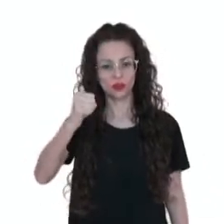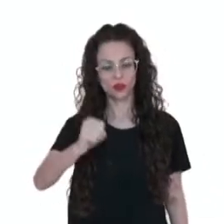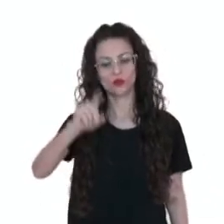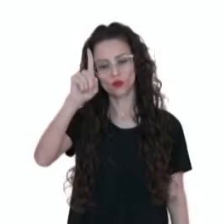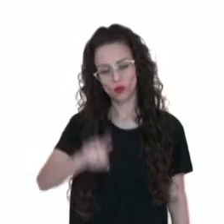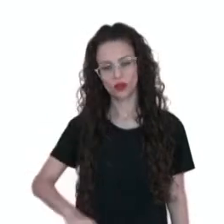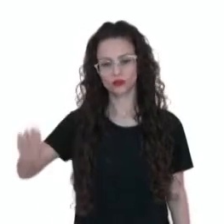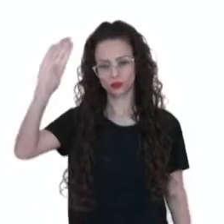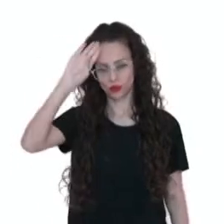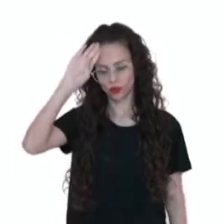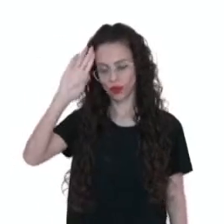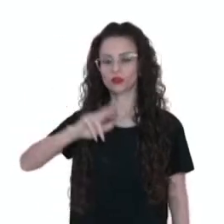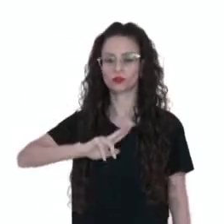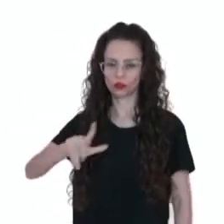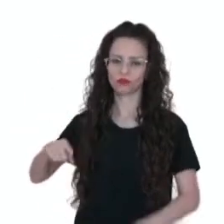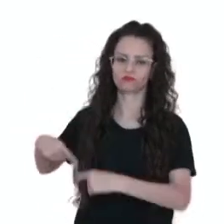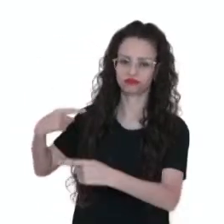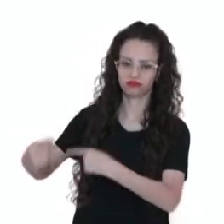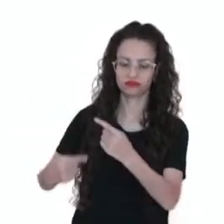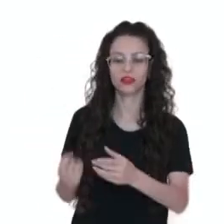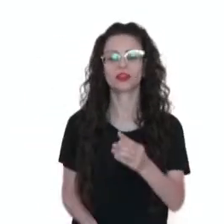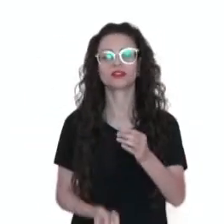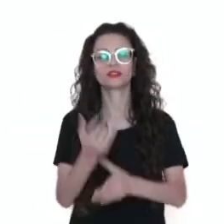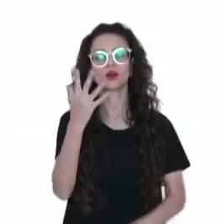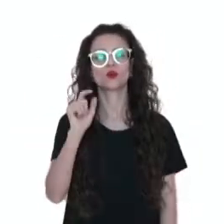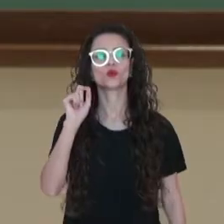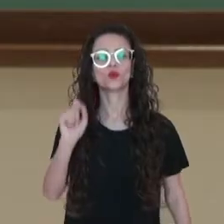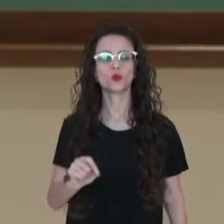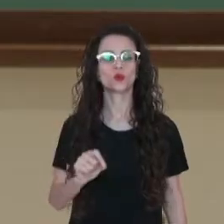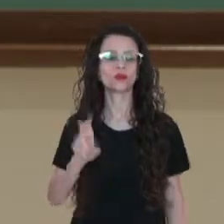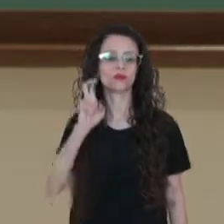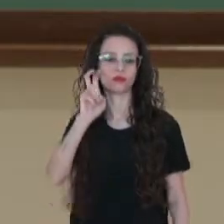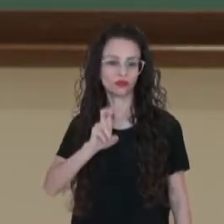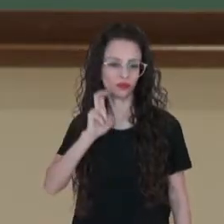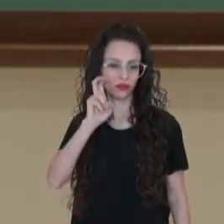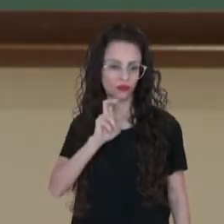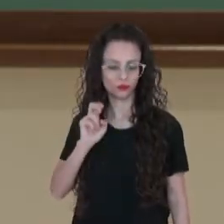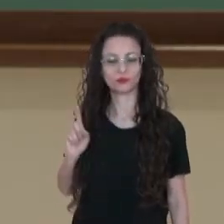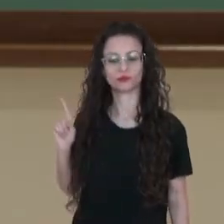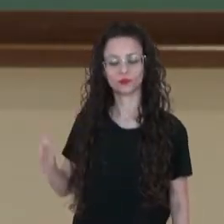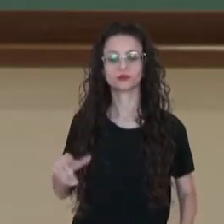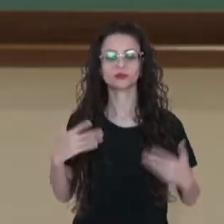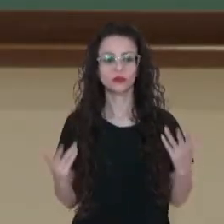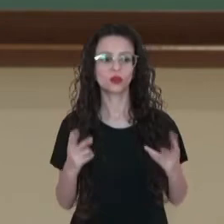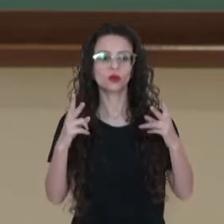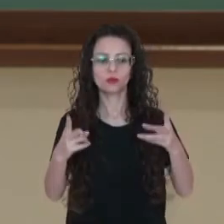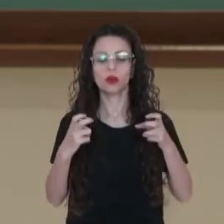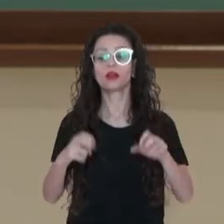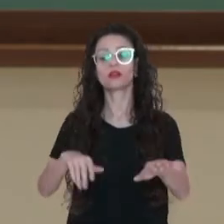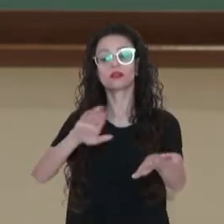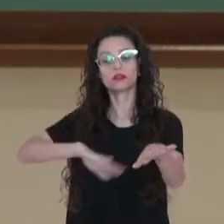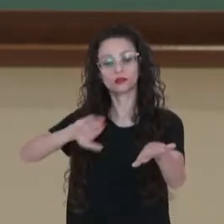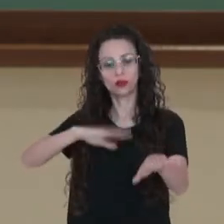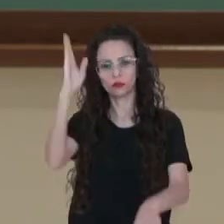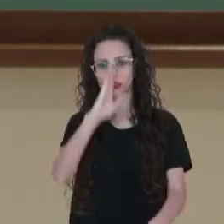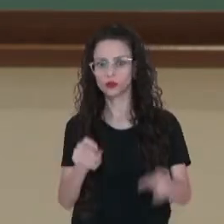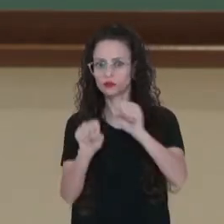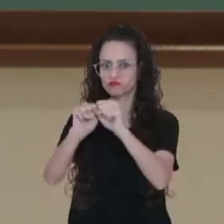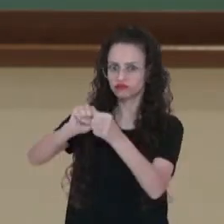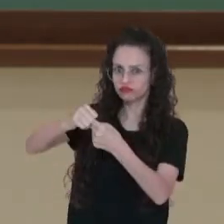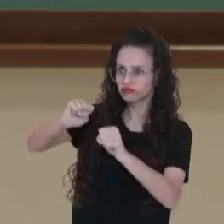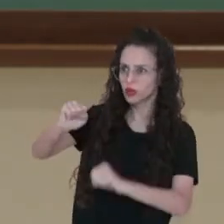luso-brasileiros que deu origem à Natal, capital do Rio Grande do Norte. Então perceba, como o litoral do Brasil ele era muito